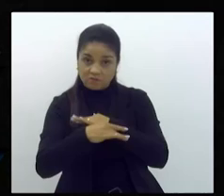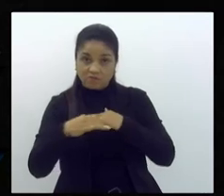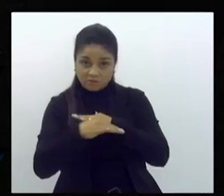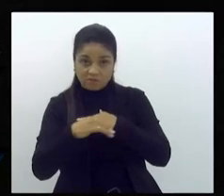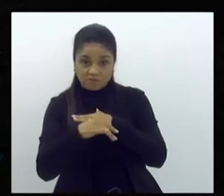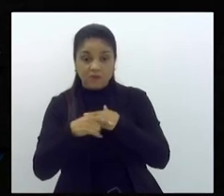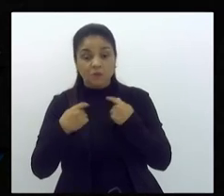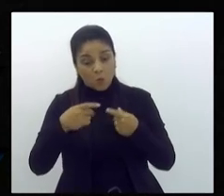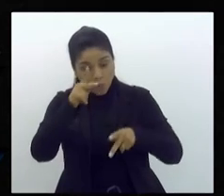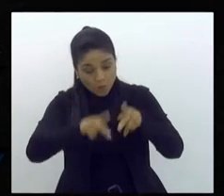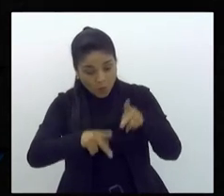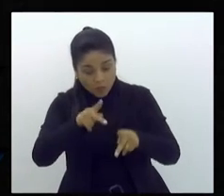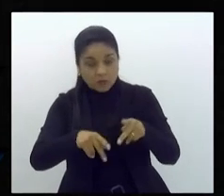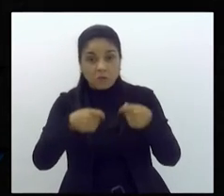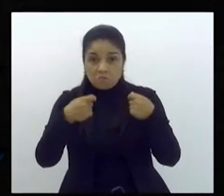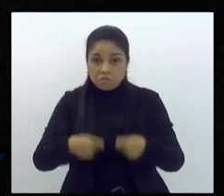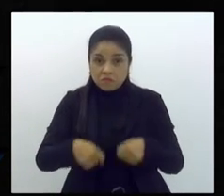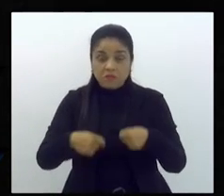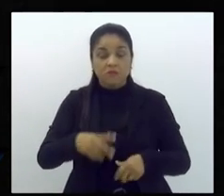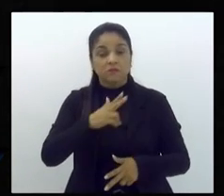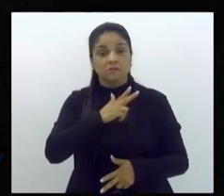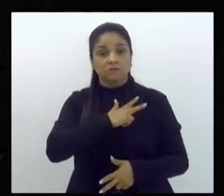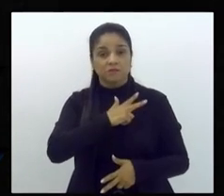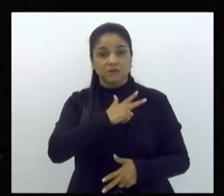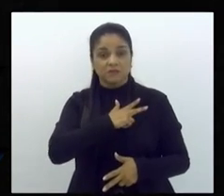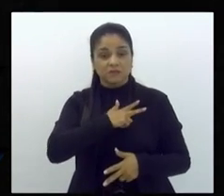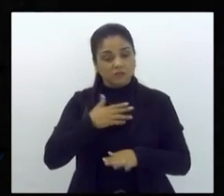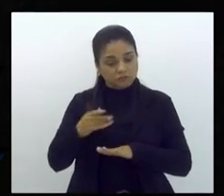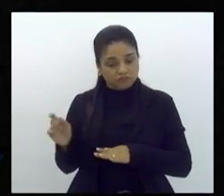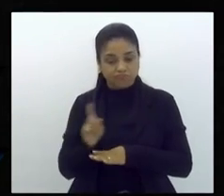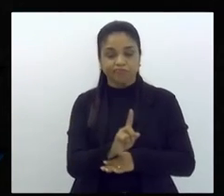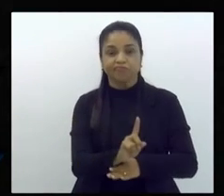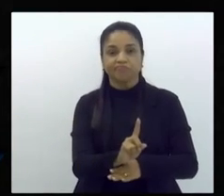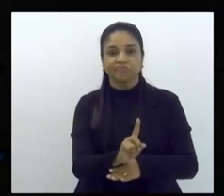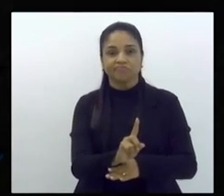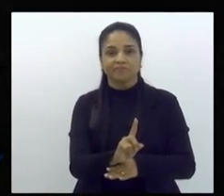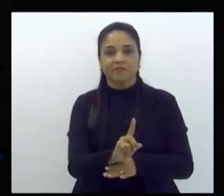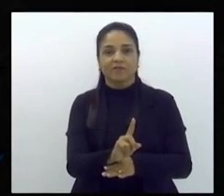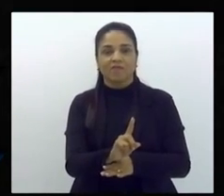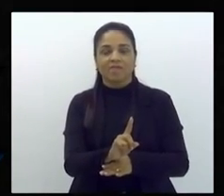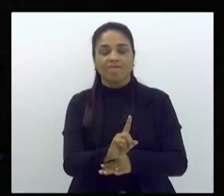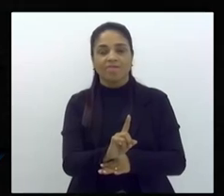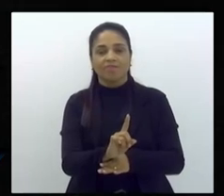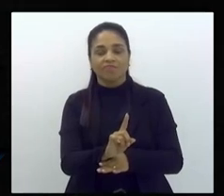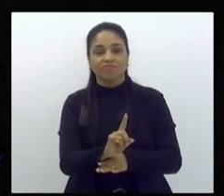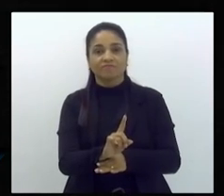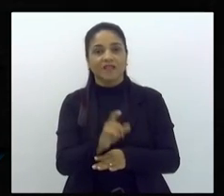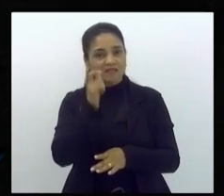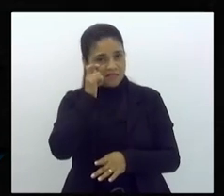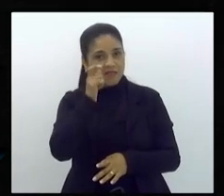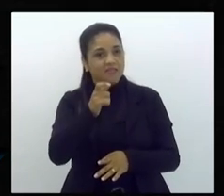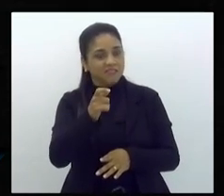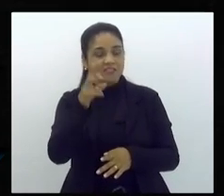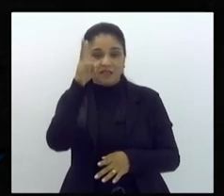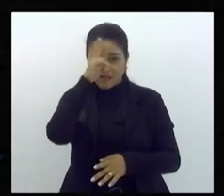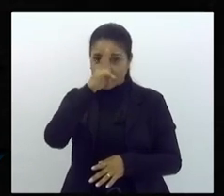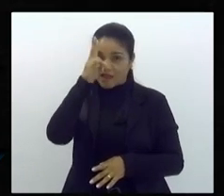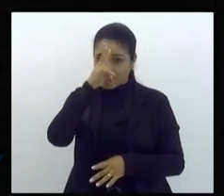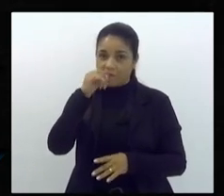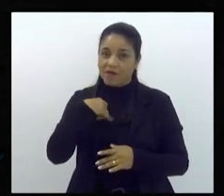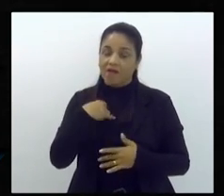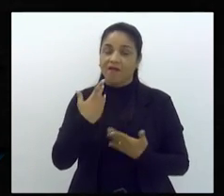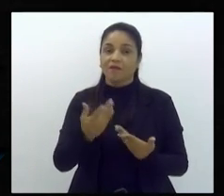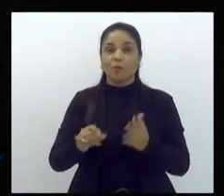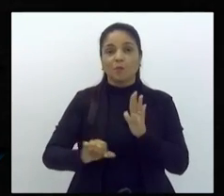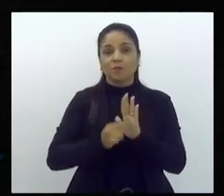está precisando que o Presidente da República esteja lá afirmou então é muito interessante a gente relembrar também o